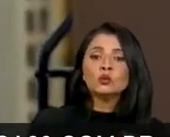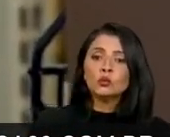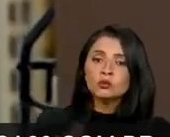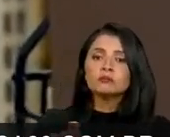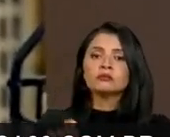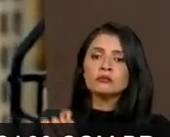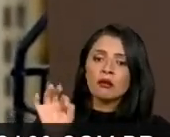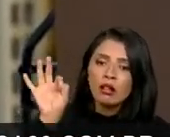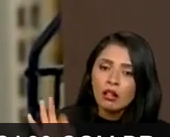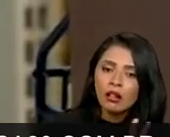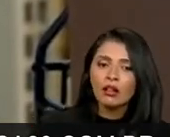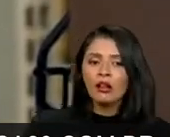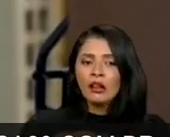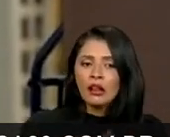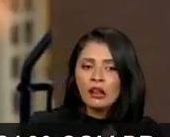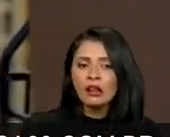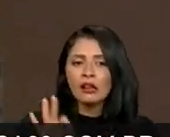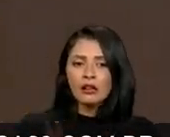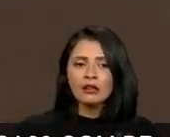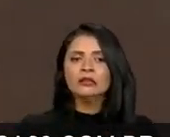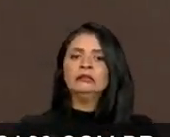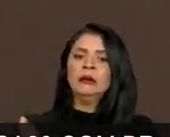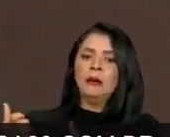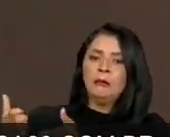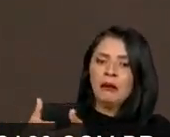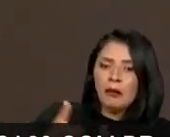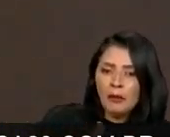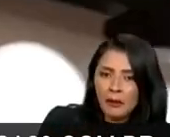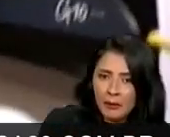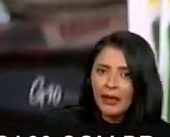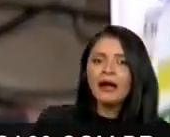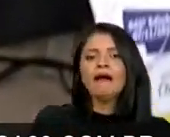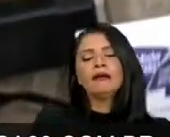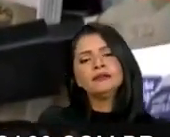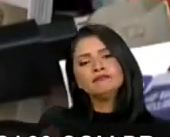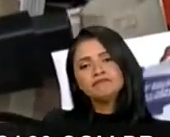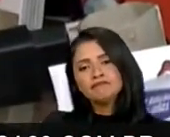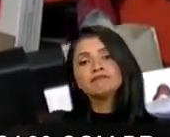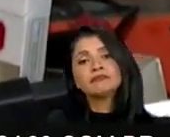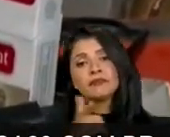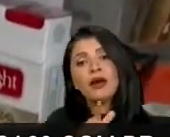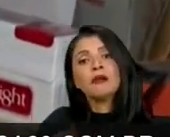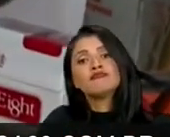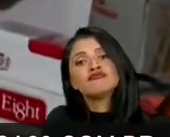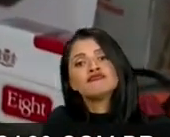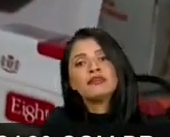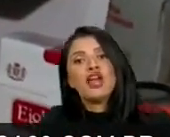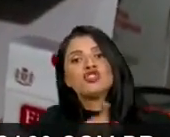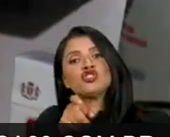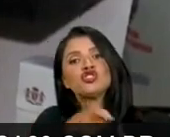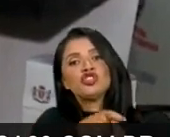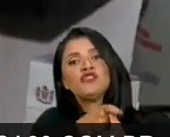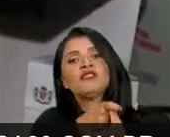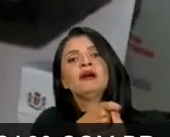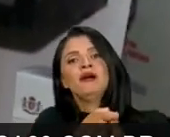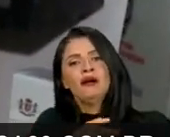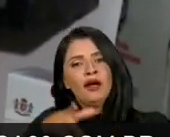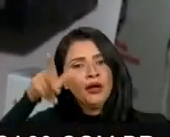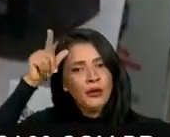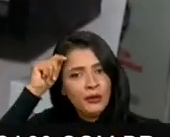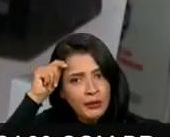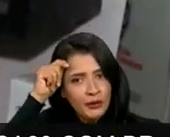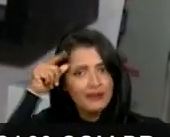se programar de uma maneira adequada para fazer esses pagamentos, então para quitar essas dívidas, para saírem